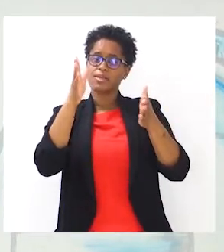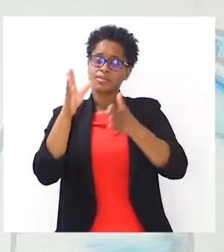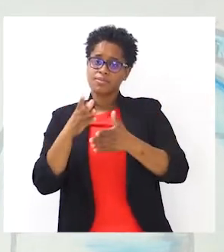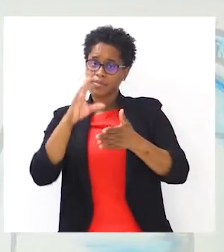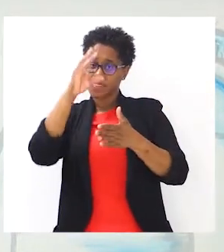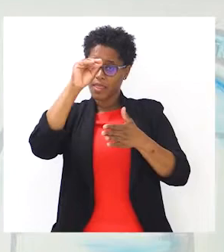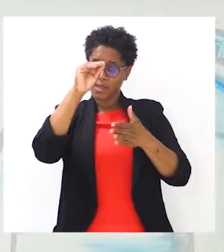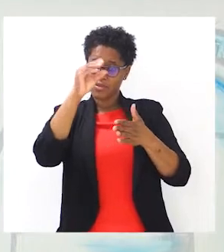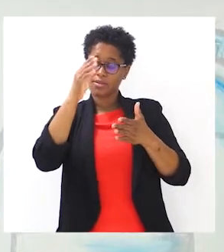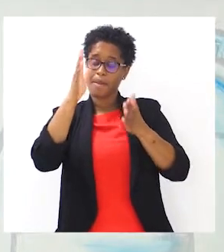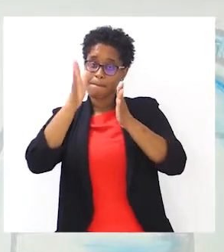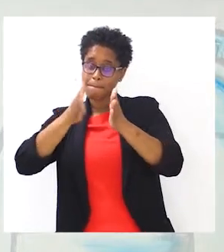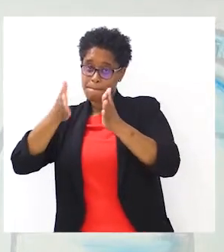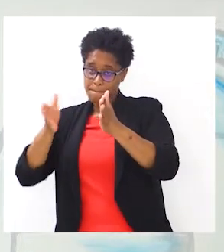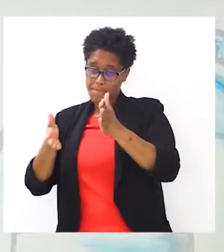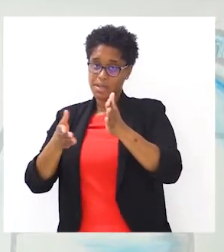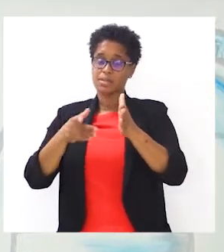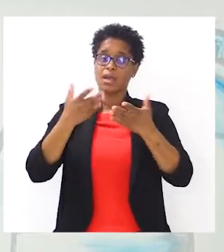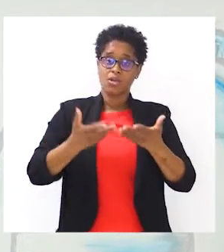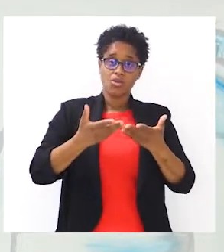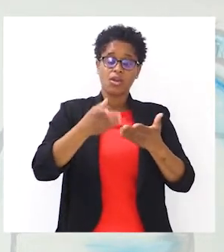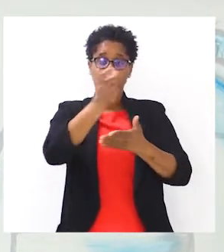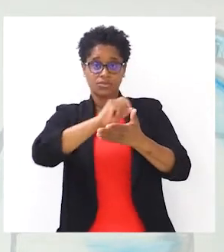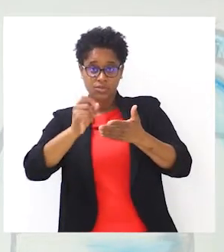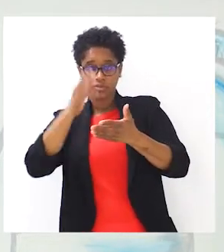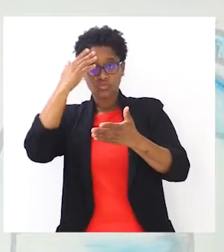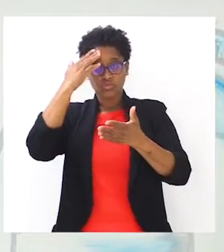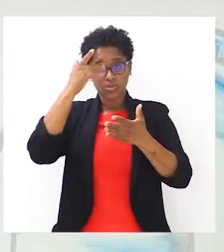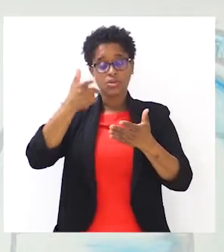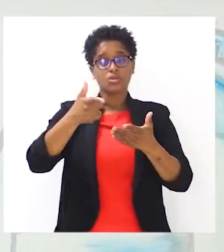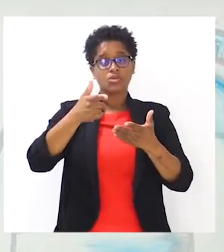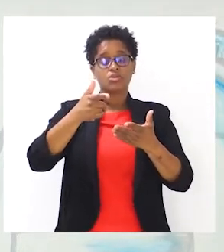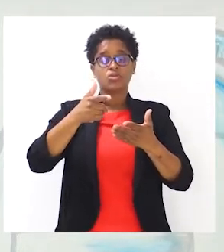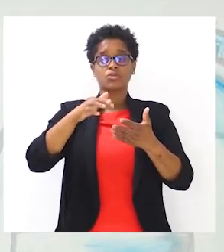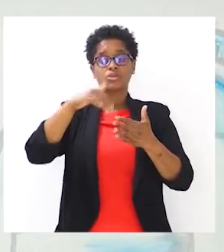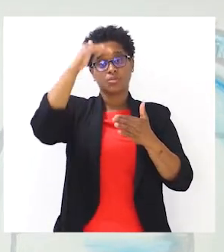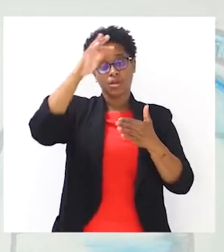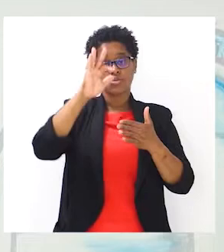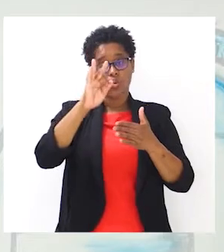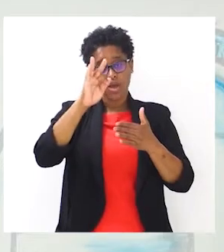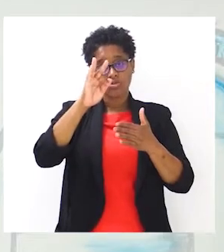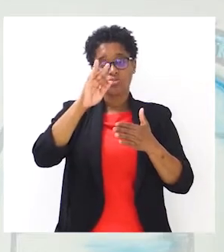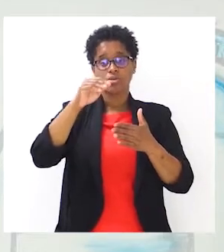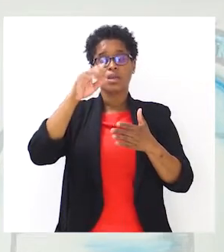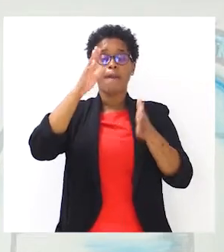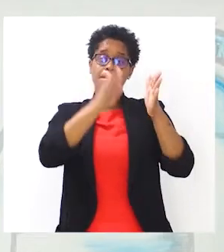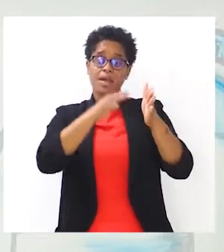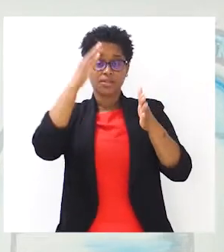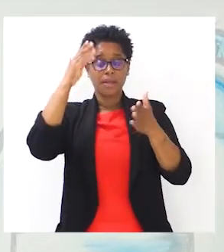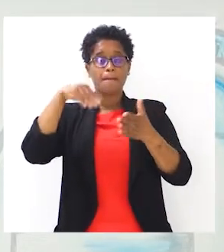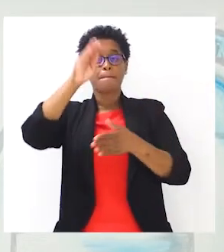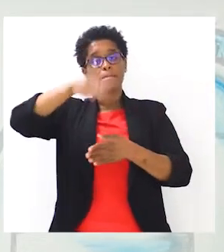agora representar o numerador, as partes pintadas. O numerador é 4, então vamos pintar